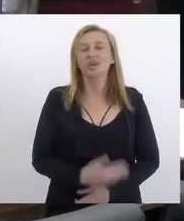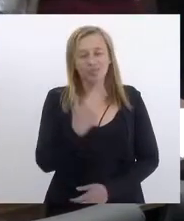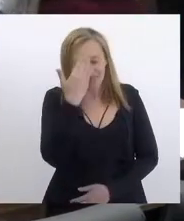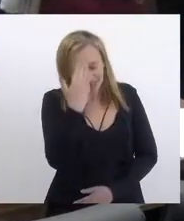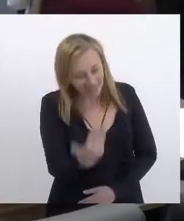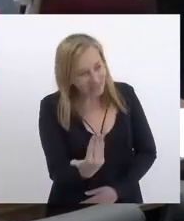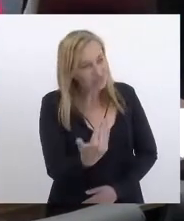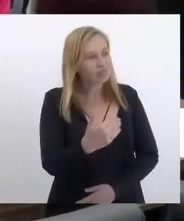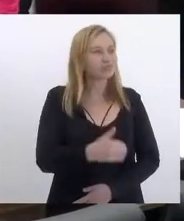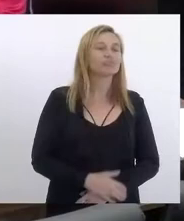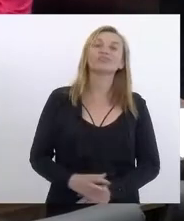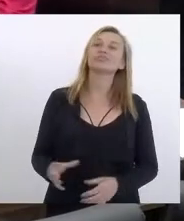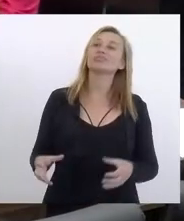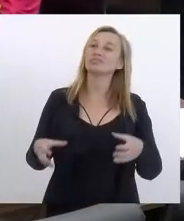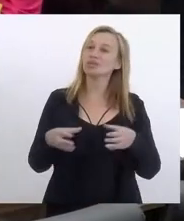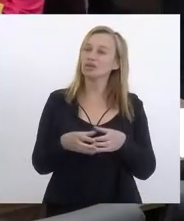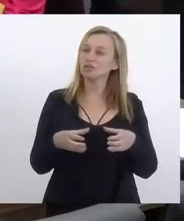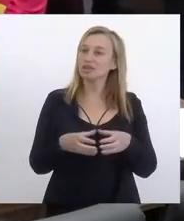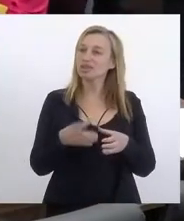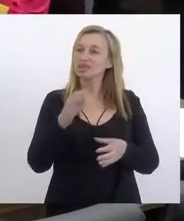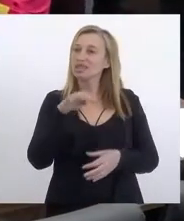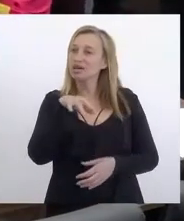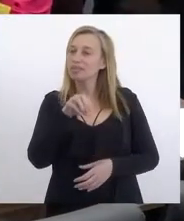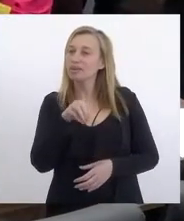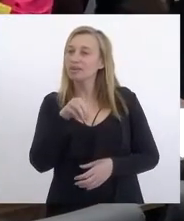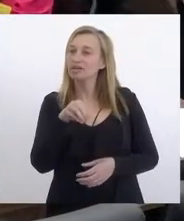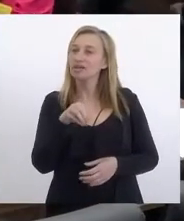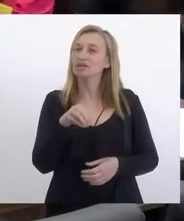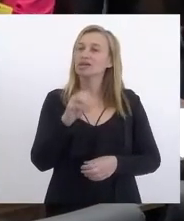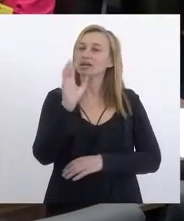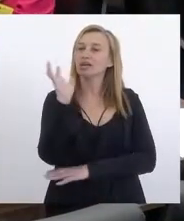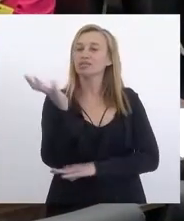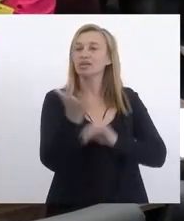Obrigado. Pela Comissão de Saneamento Ambiental, deputada Lucinha.